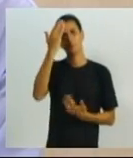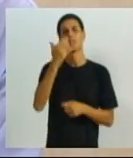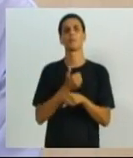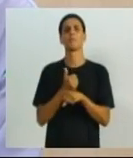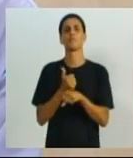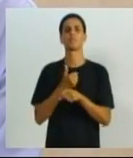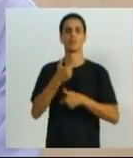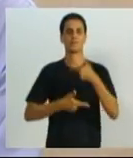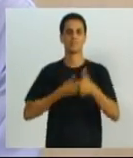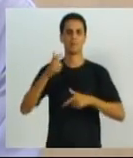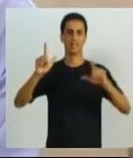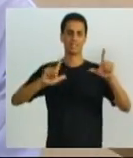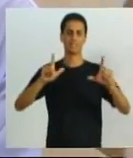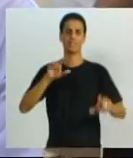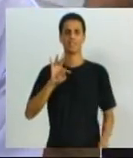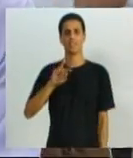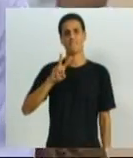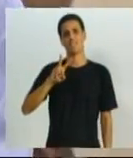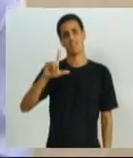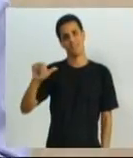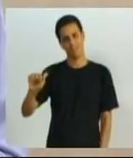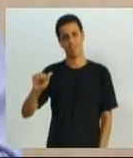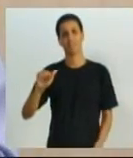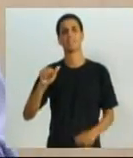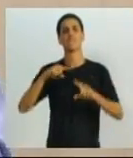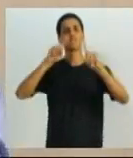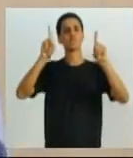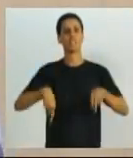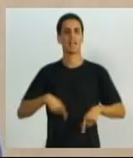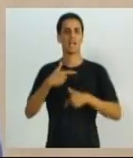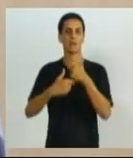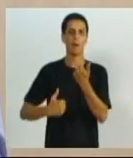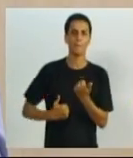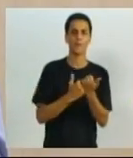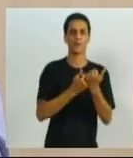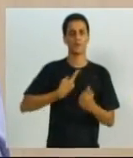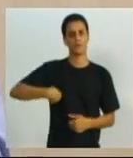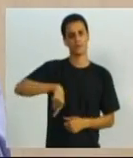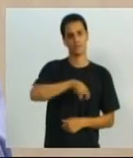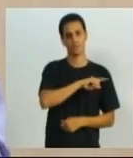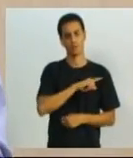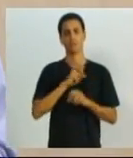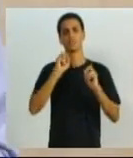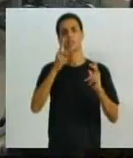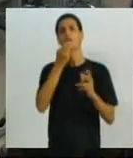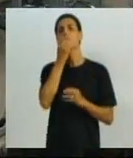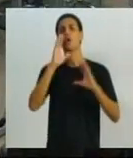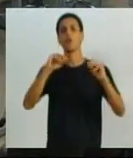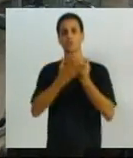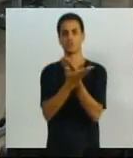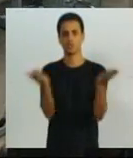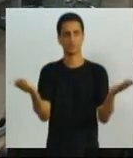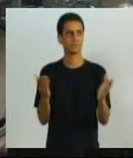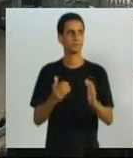profissionais da TVL que nos deram suporte, dos servidores da casa que nos deram suporte para este momento. Boa noite a todos.